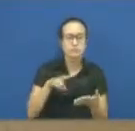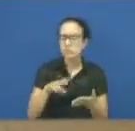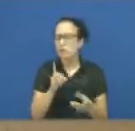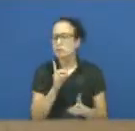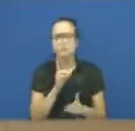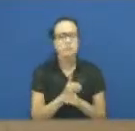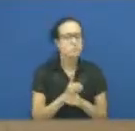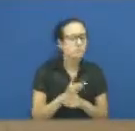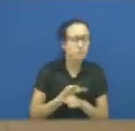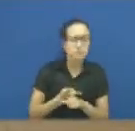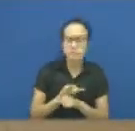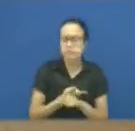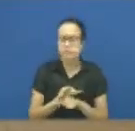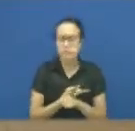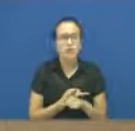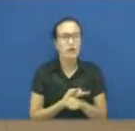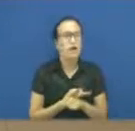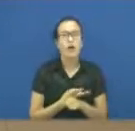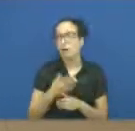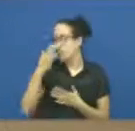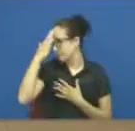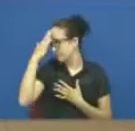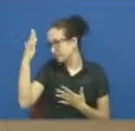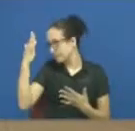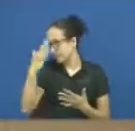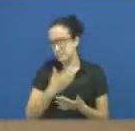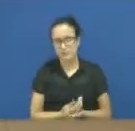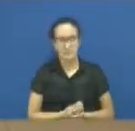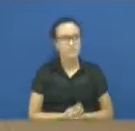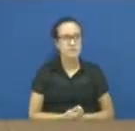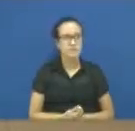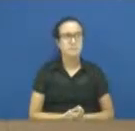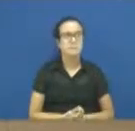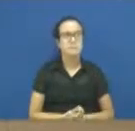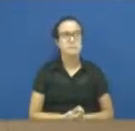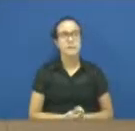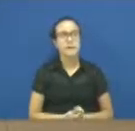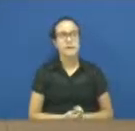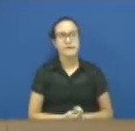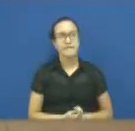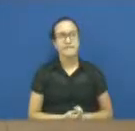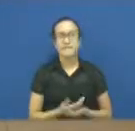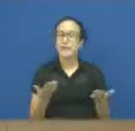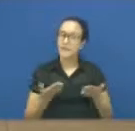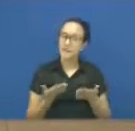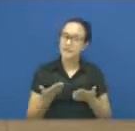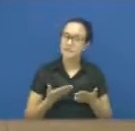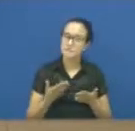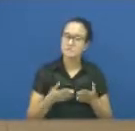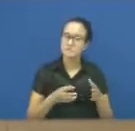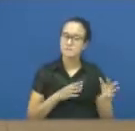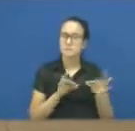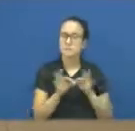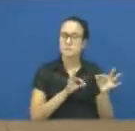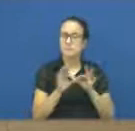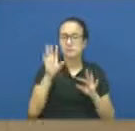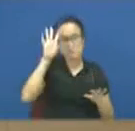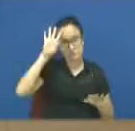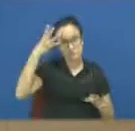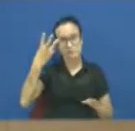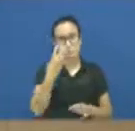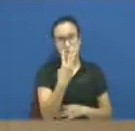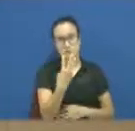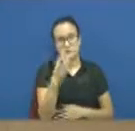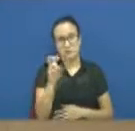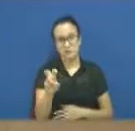Obrigado, Camila. Apreciaremos agora o projeto de resolução número 35